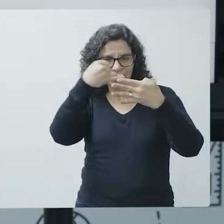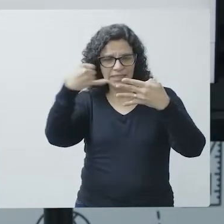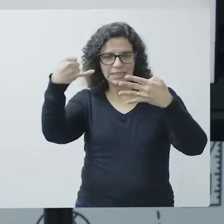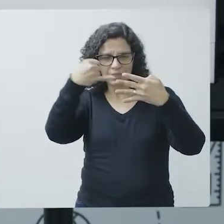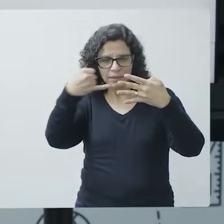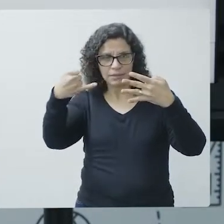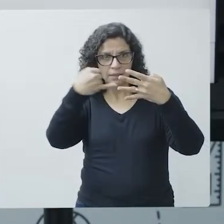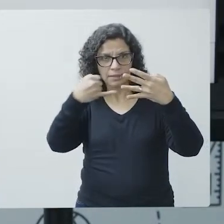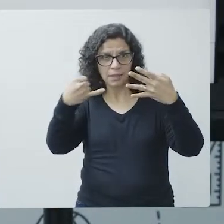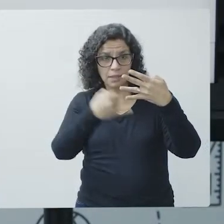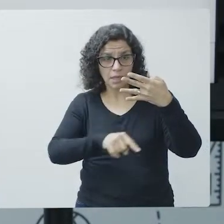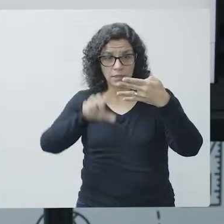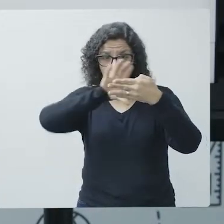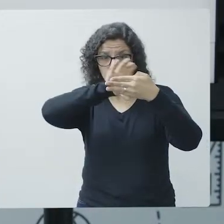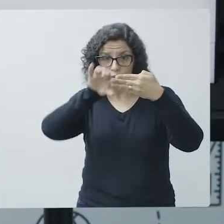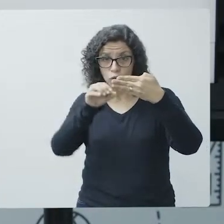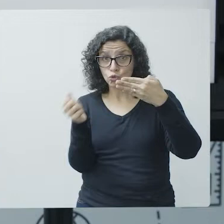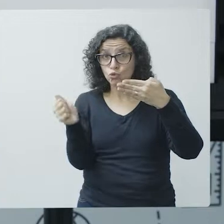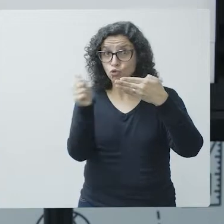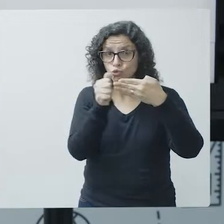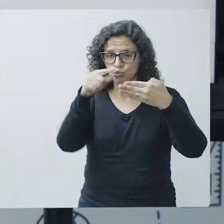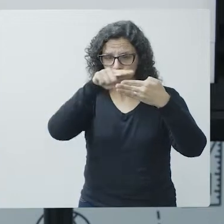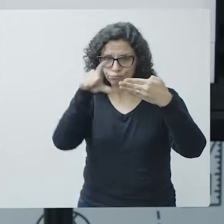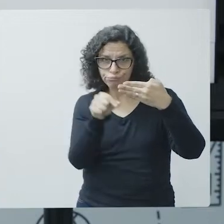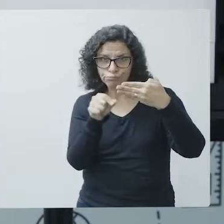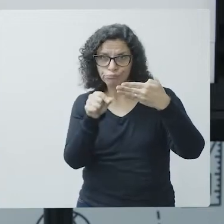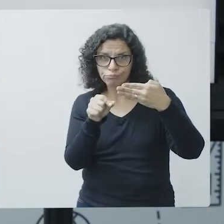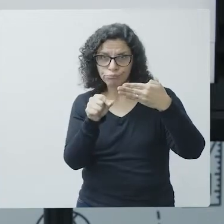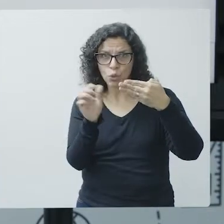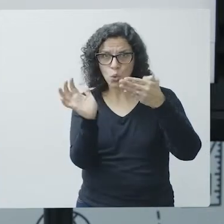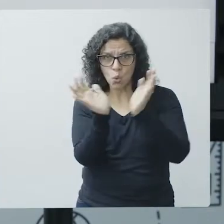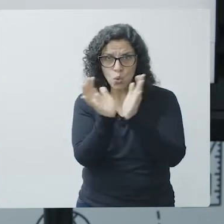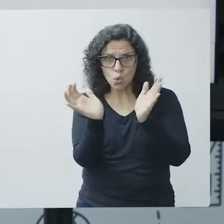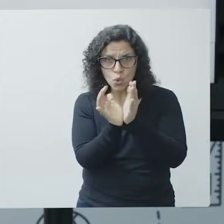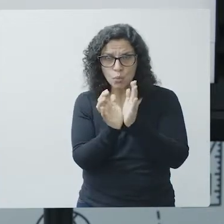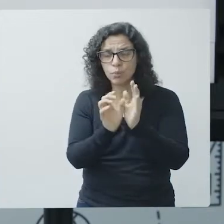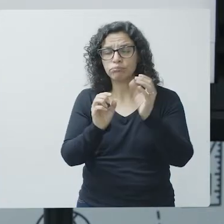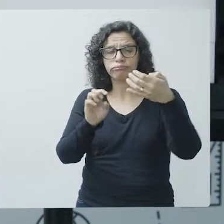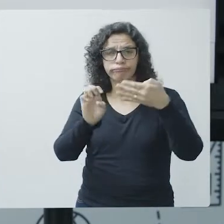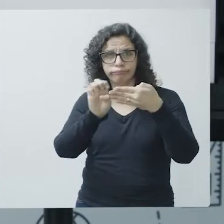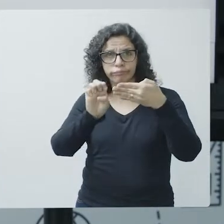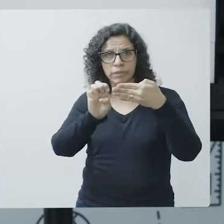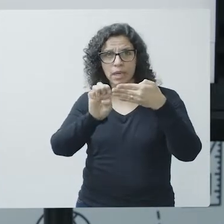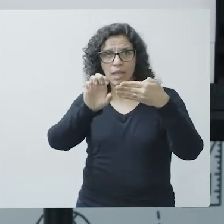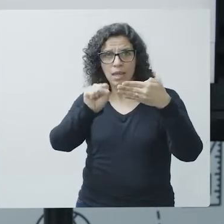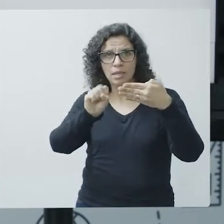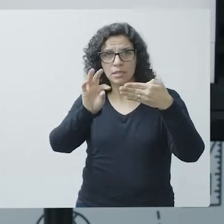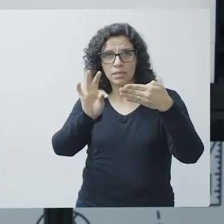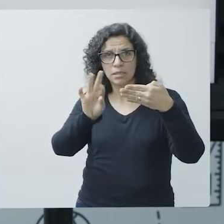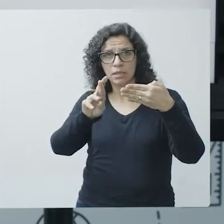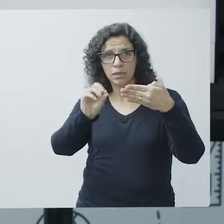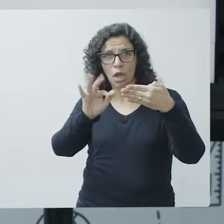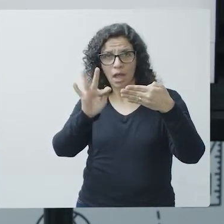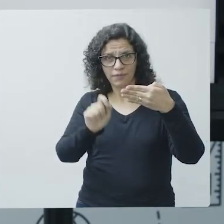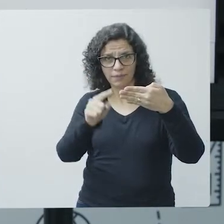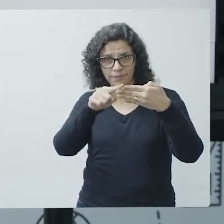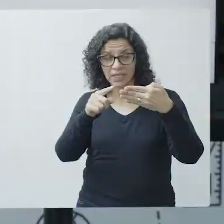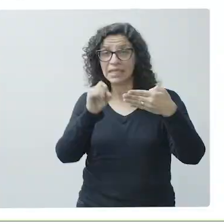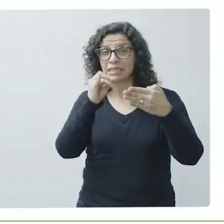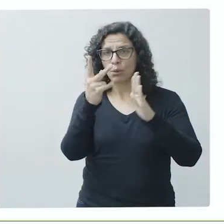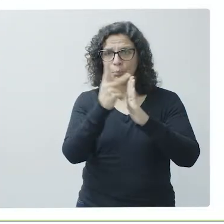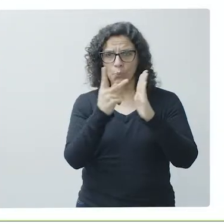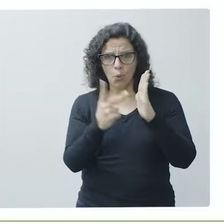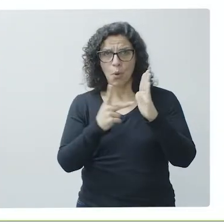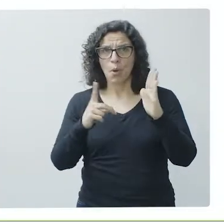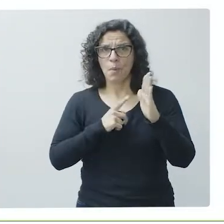Tá? O conjunto desses versos, né, eu vou chamar de estrofe. Se o poema